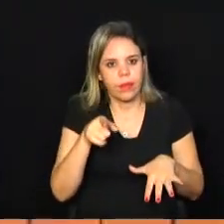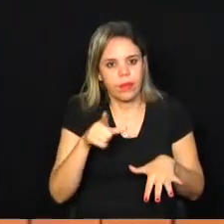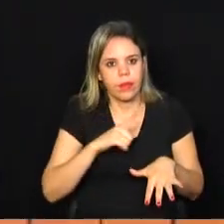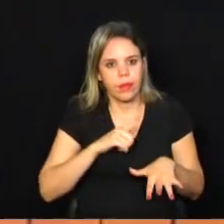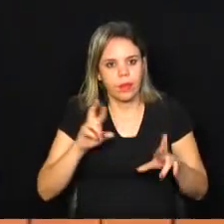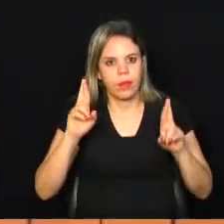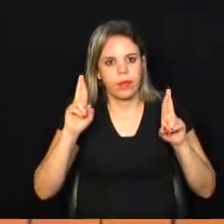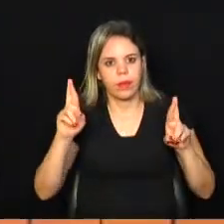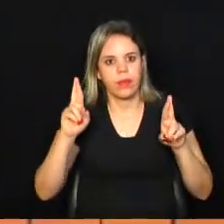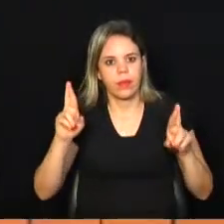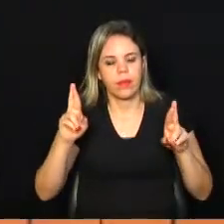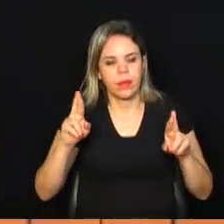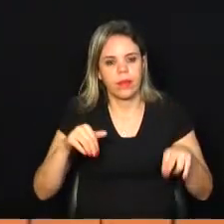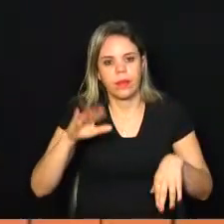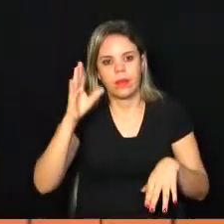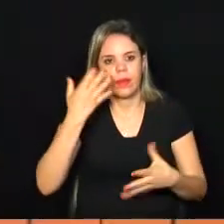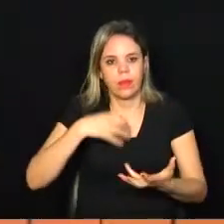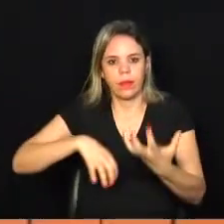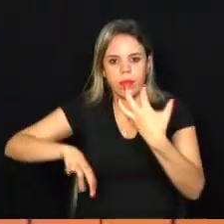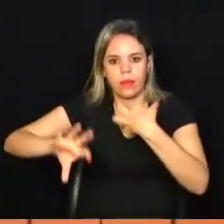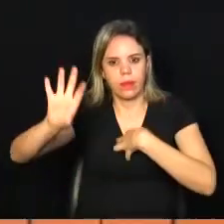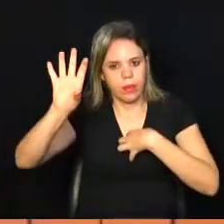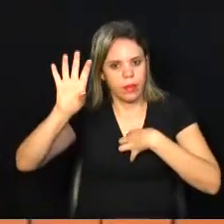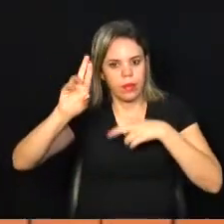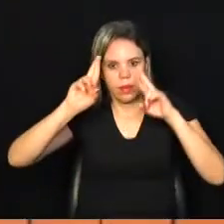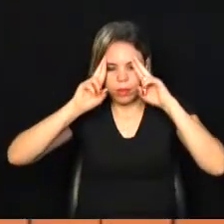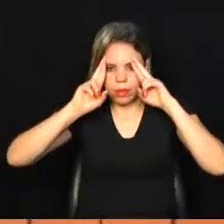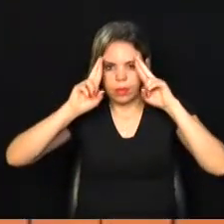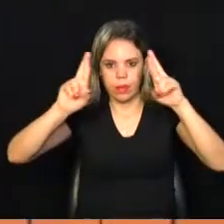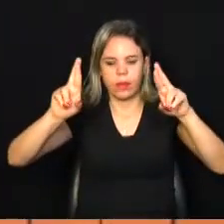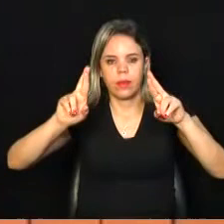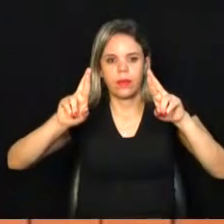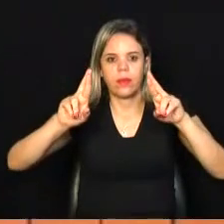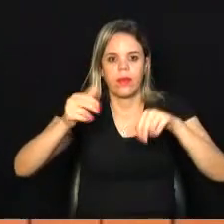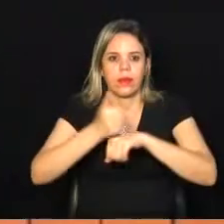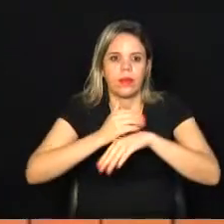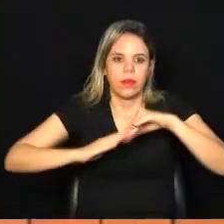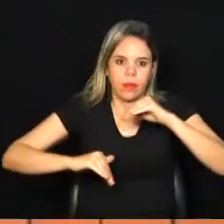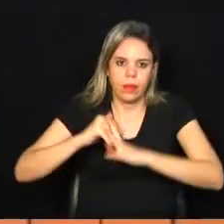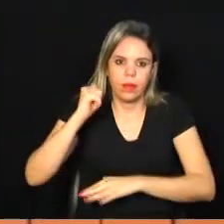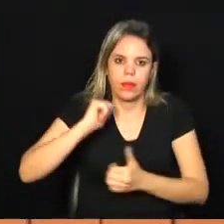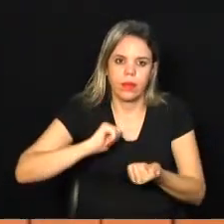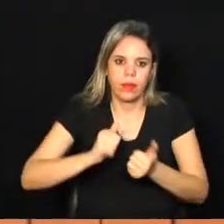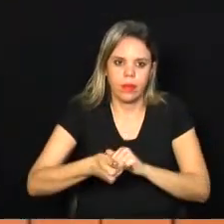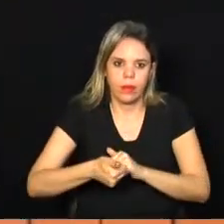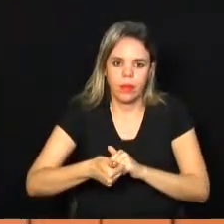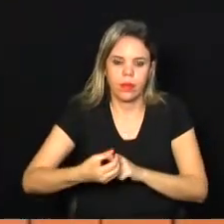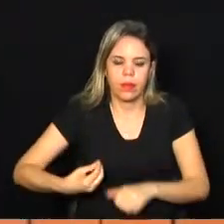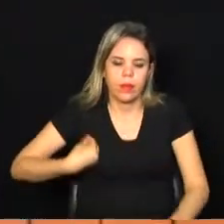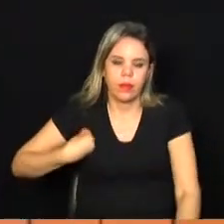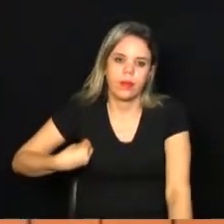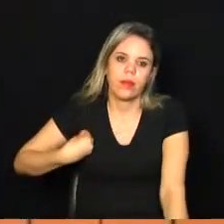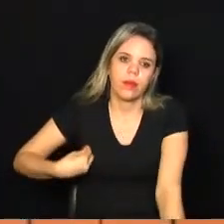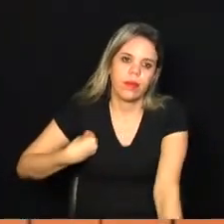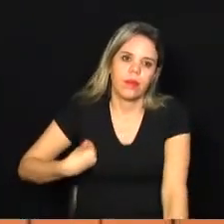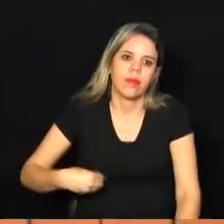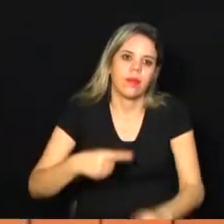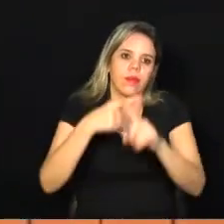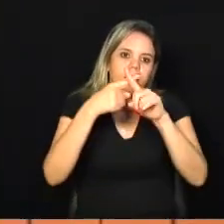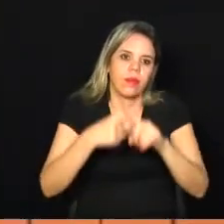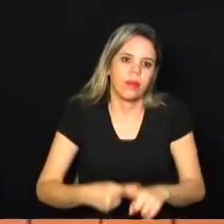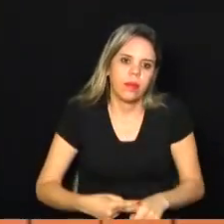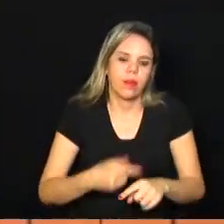tenha mais empatia, mais respeito por estes profissionais, pelos atletas que estão competindo, que